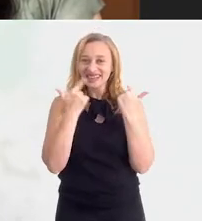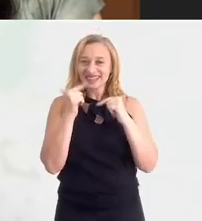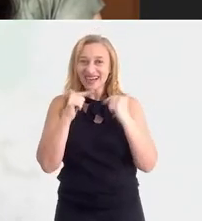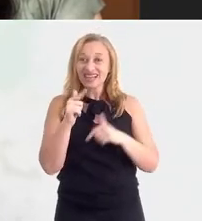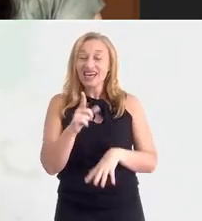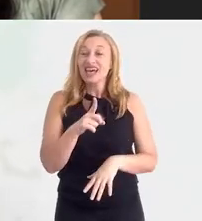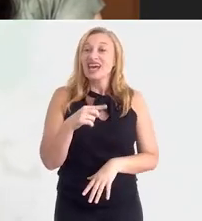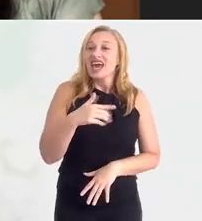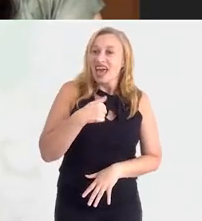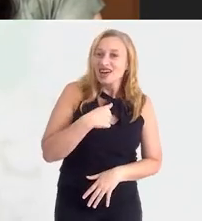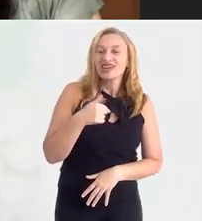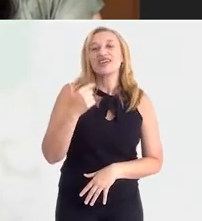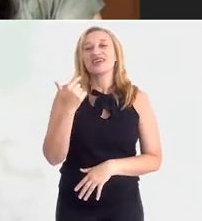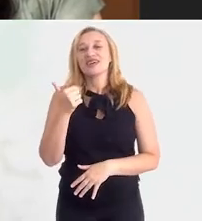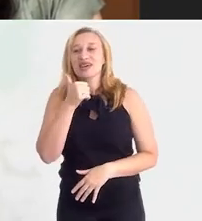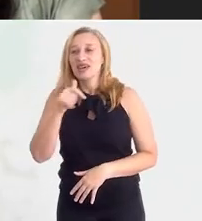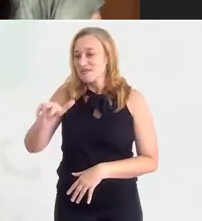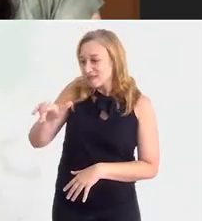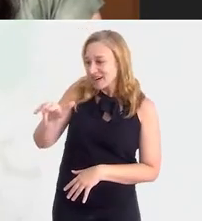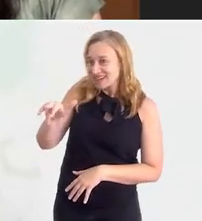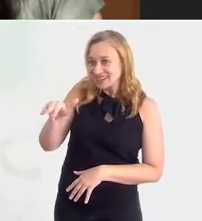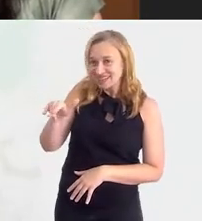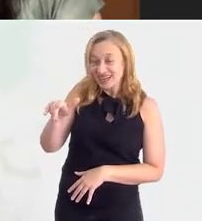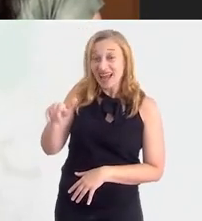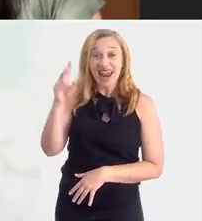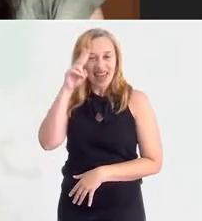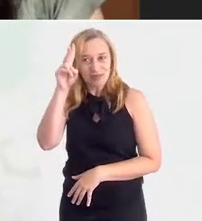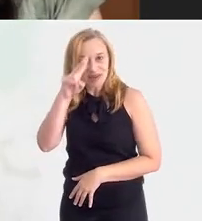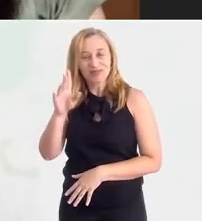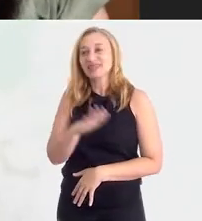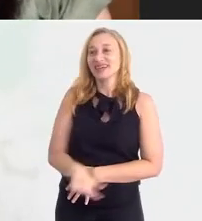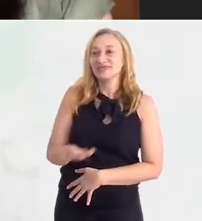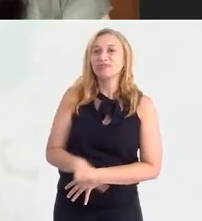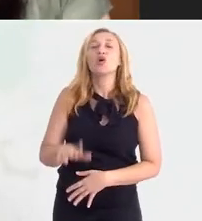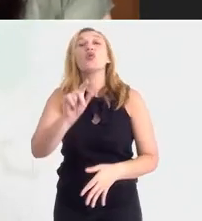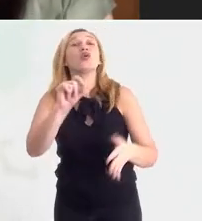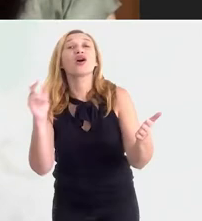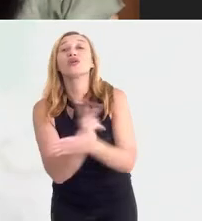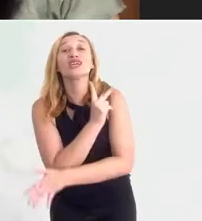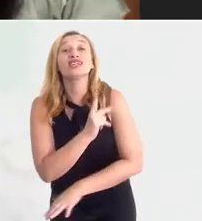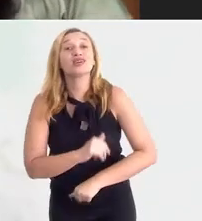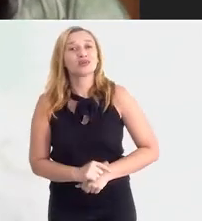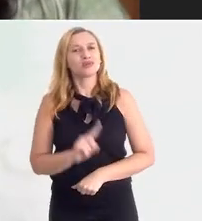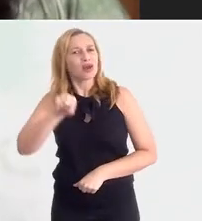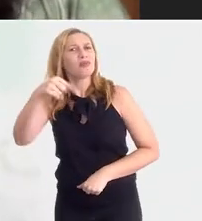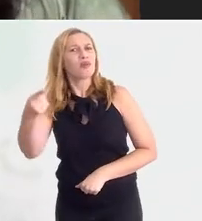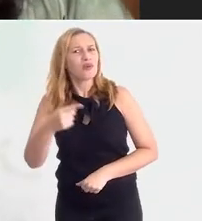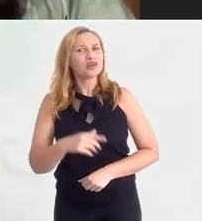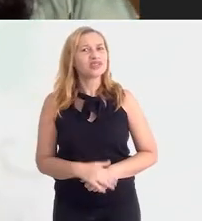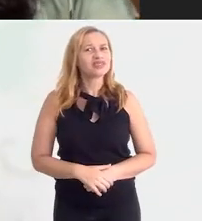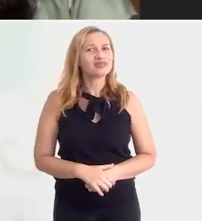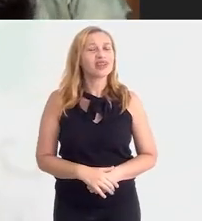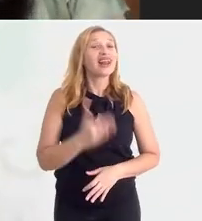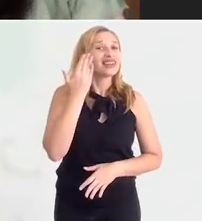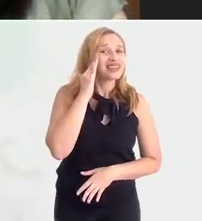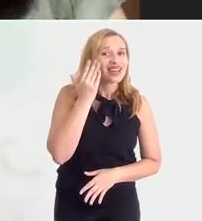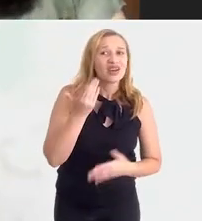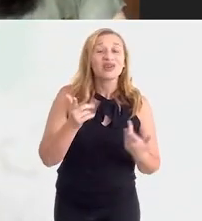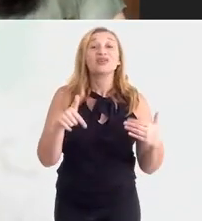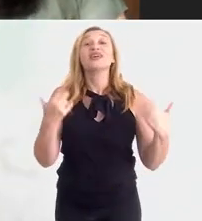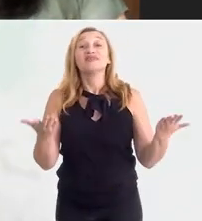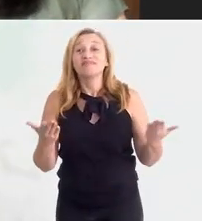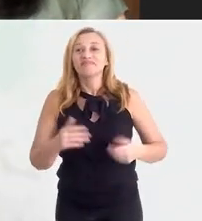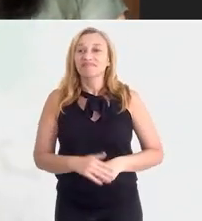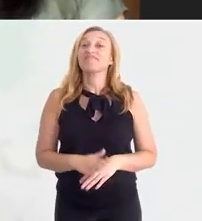irmãs lembramos da nossa infância. Então eu devo Imagina. muito à minha mãe. Mas o que aconteceu com ela? Depois ela soube, ela entendeu o que